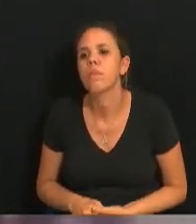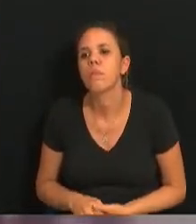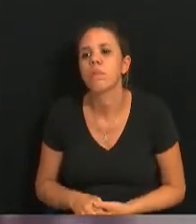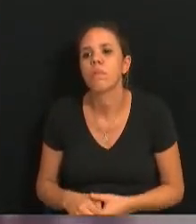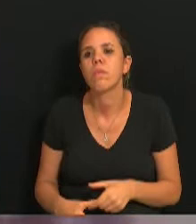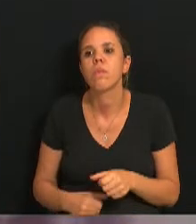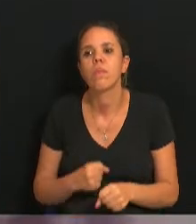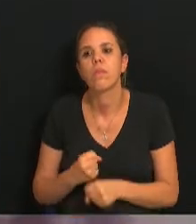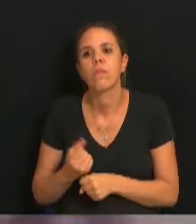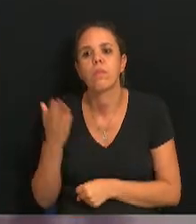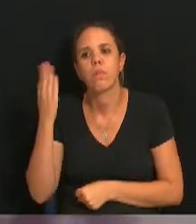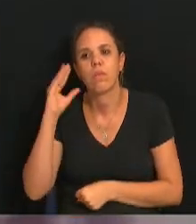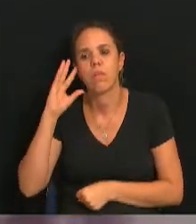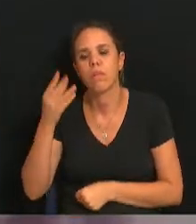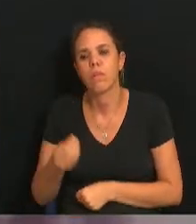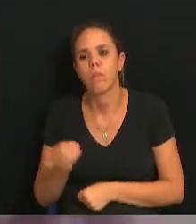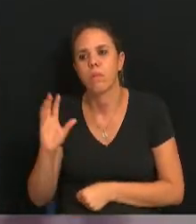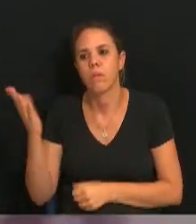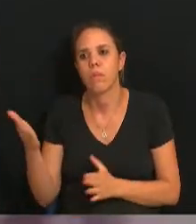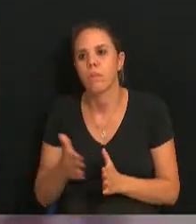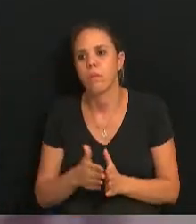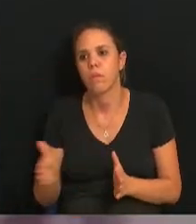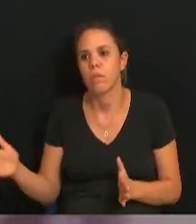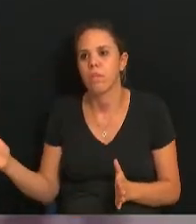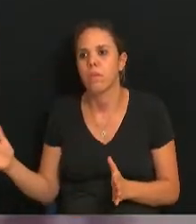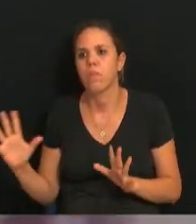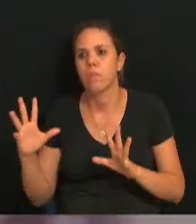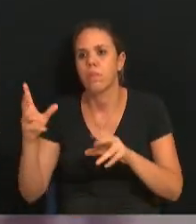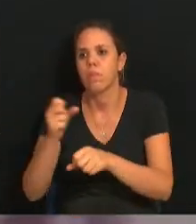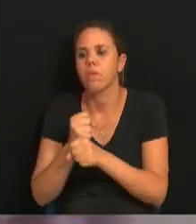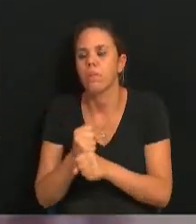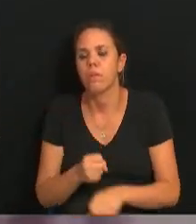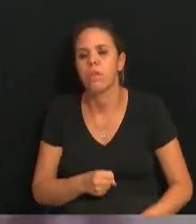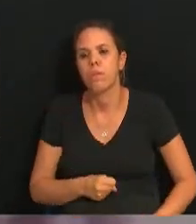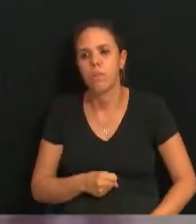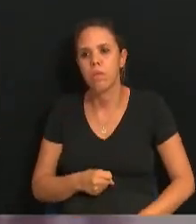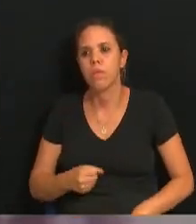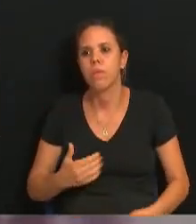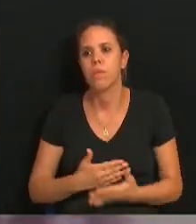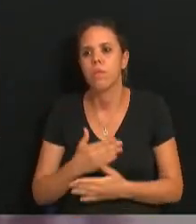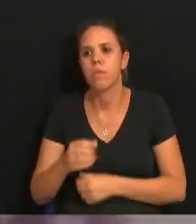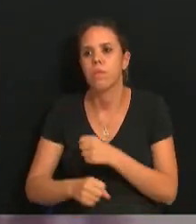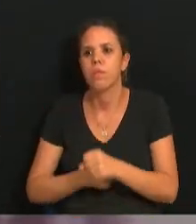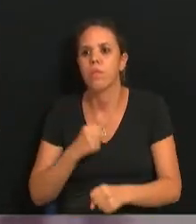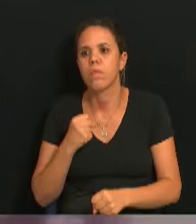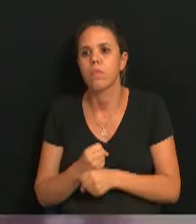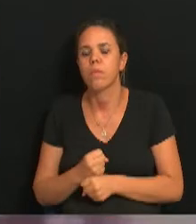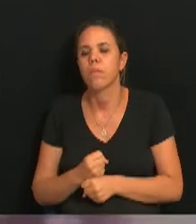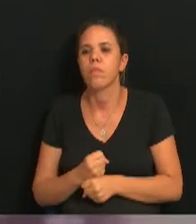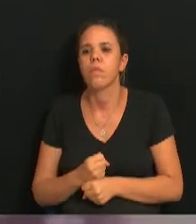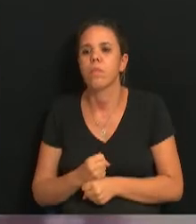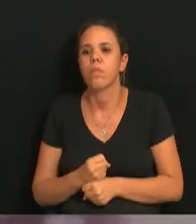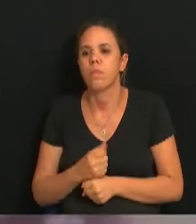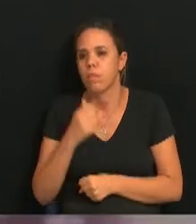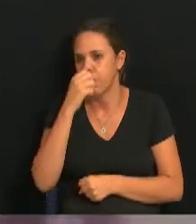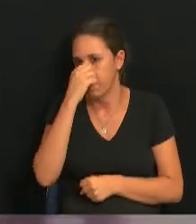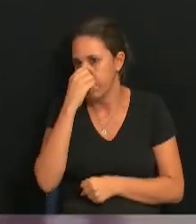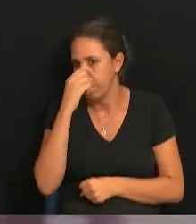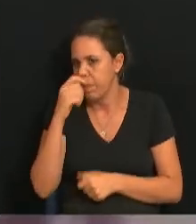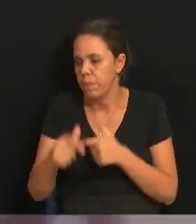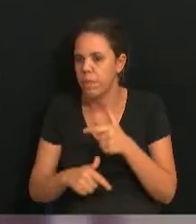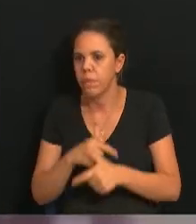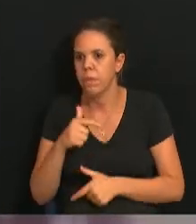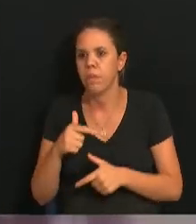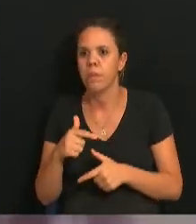Eu entendo que ele acontece durante o decorrer de todo o ano, mas no começo do ano isso é pautado fortemente que direciona o trabalho daquela